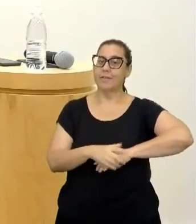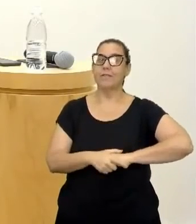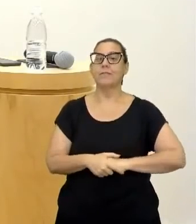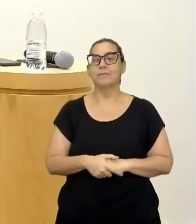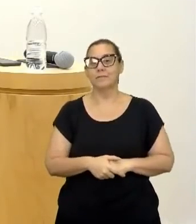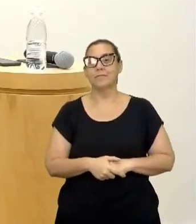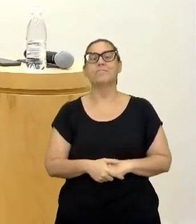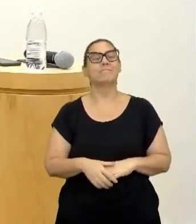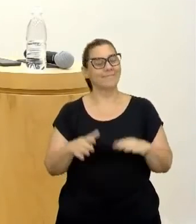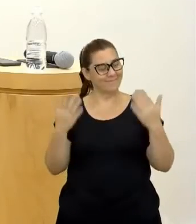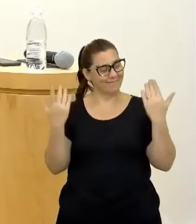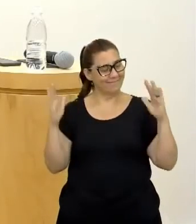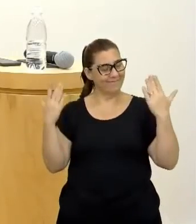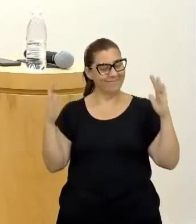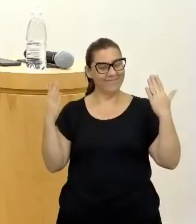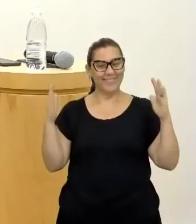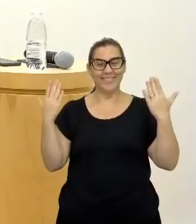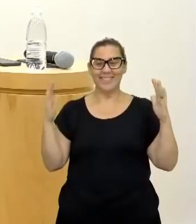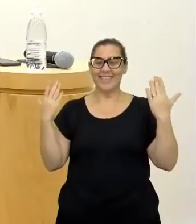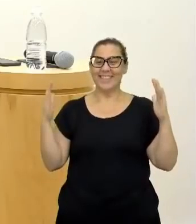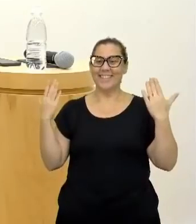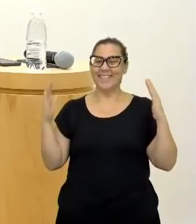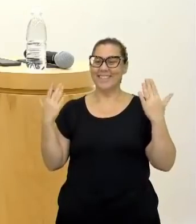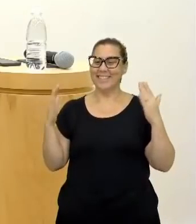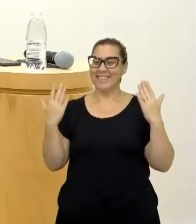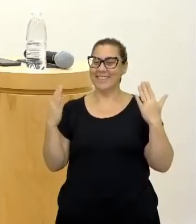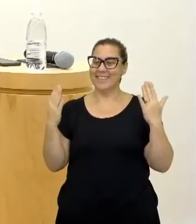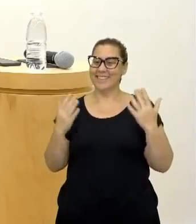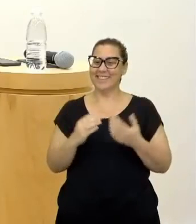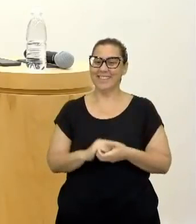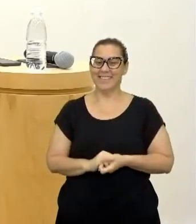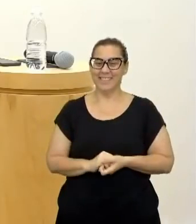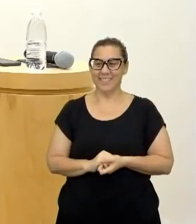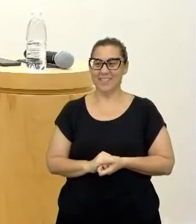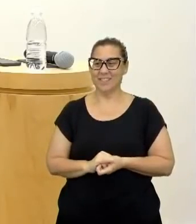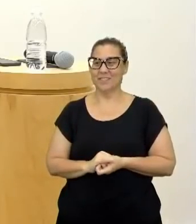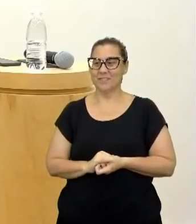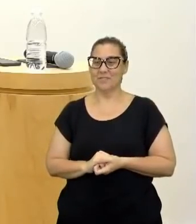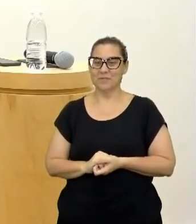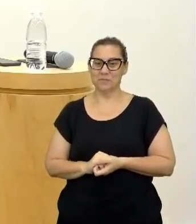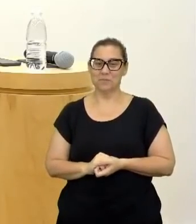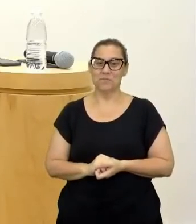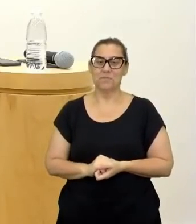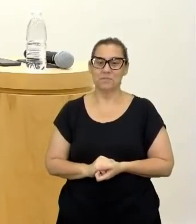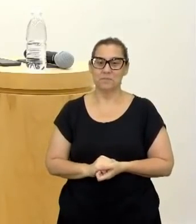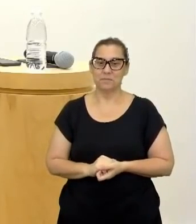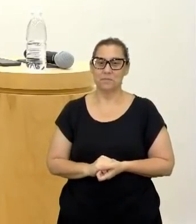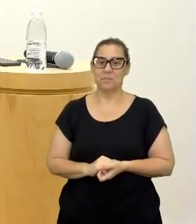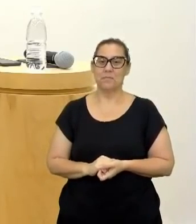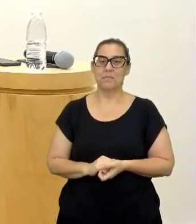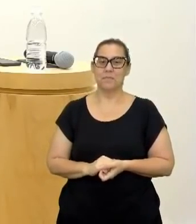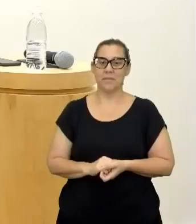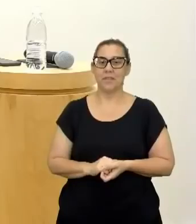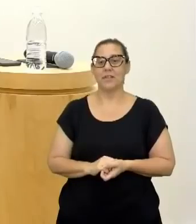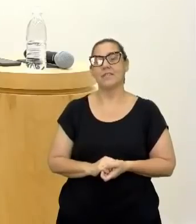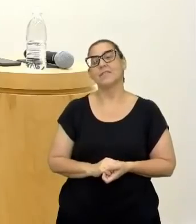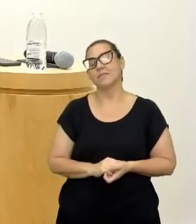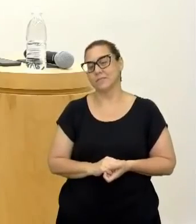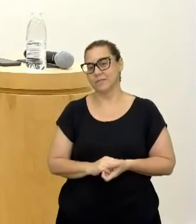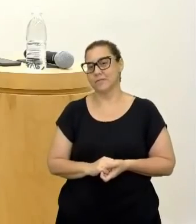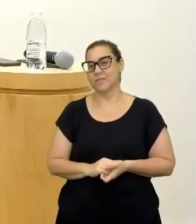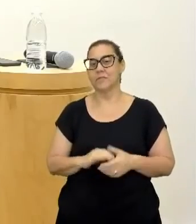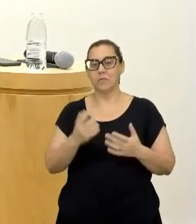aí, nosso diretor... porque essa parte da matemática eu acho maravilhosa. Deu trabalho fazer essa aula? Deu muito trabalho essa